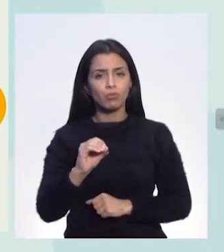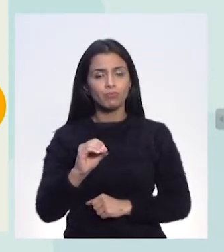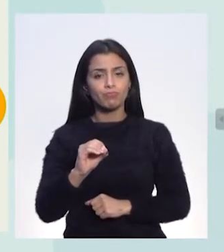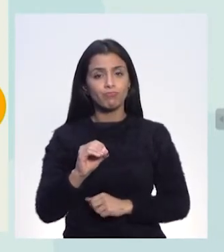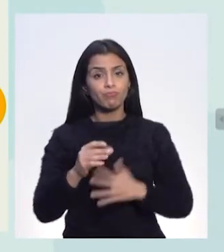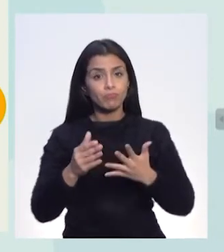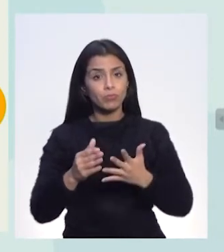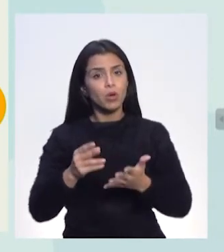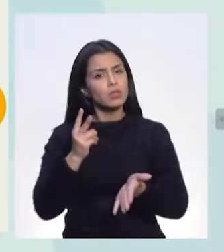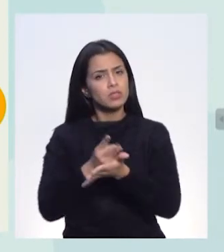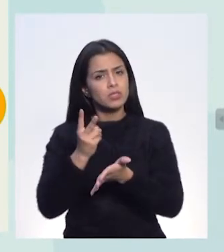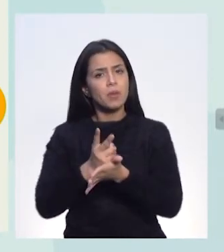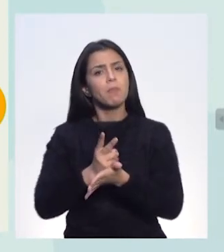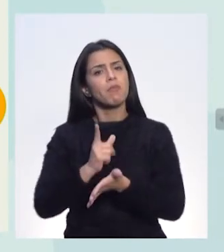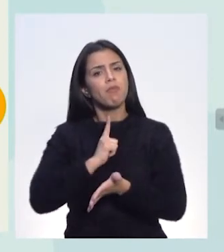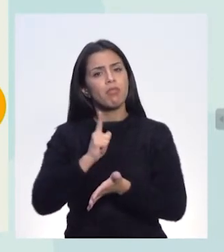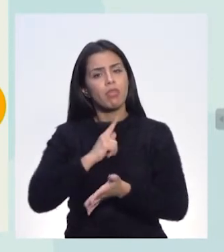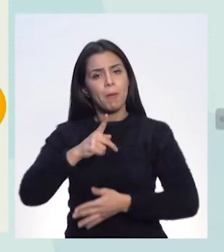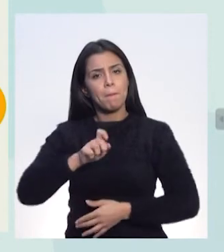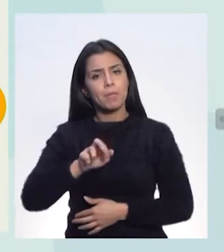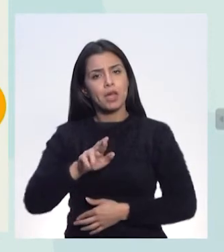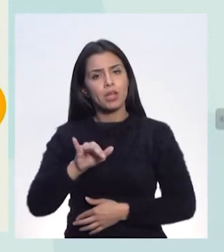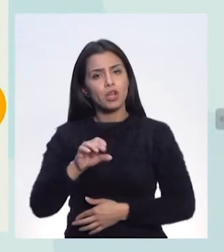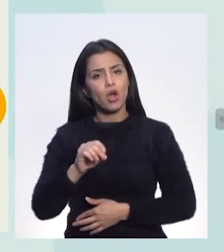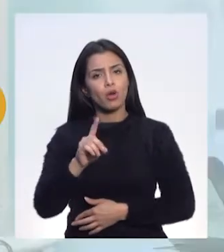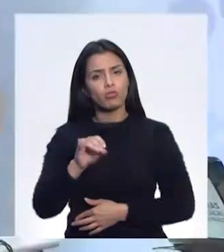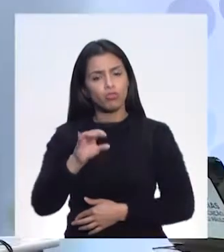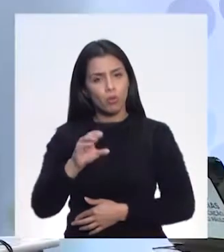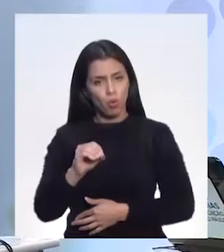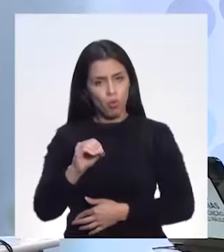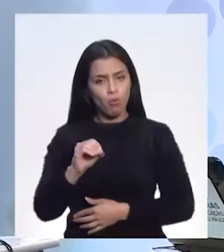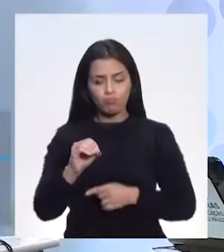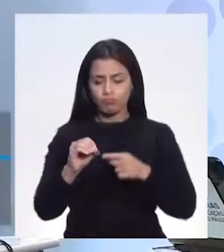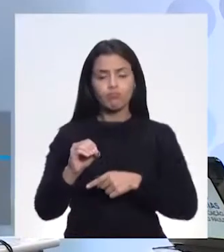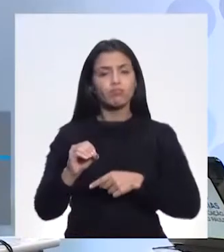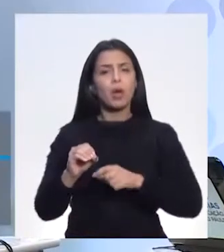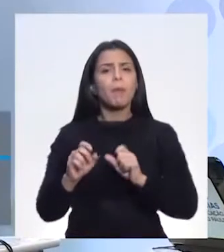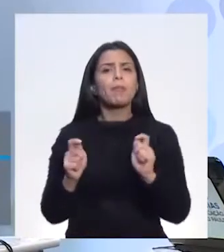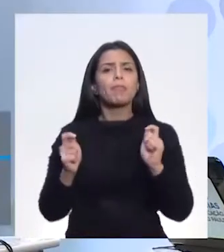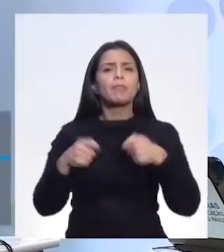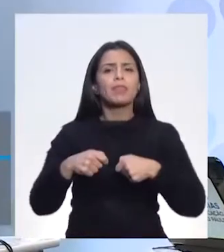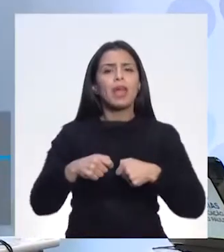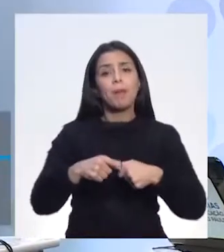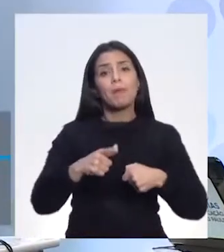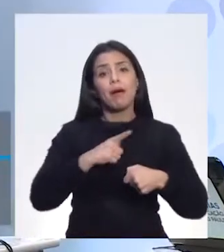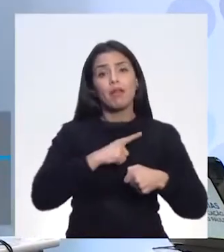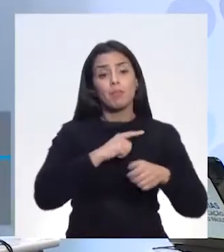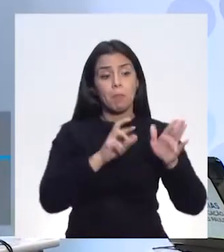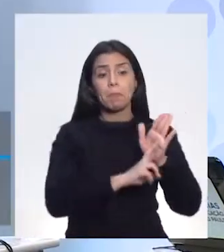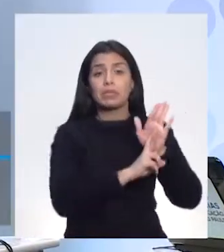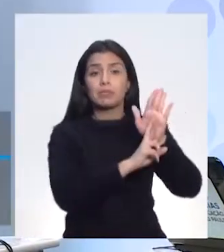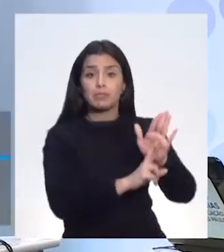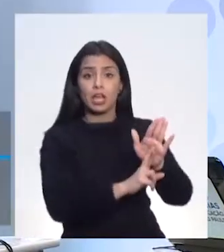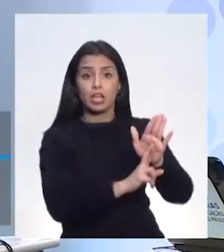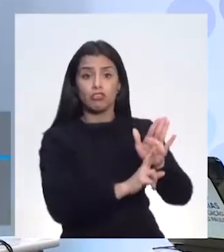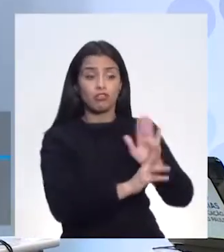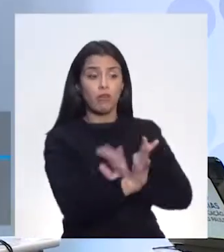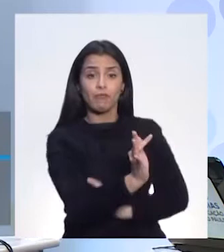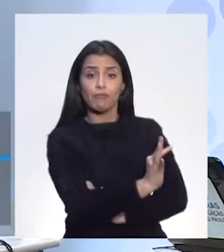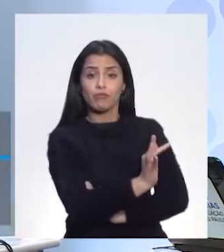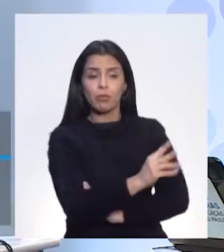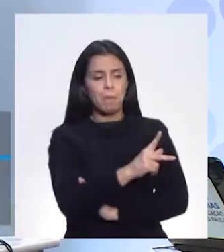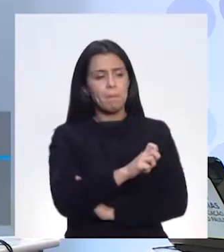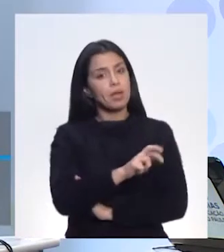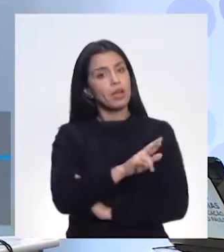é periódico, ele pode ser representado por uma função periódica. Dentro da natureza,